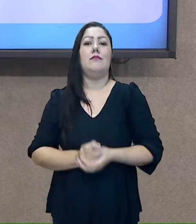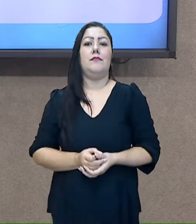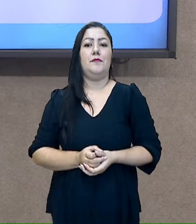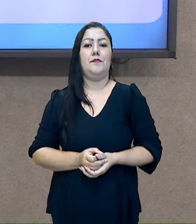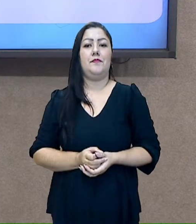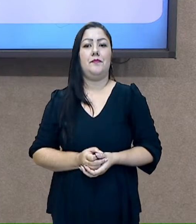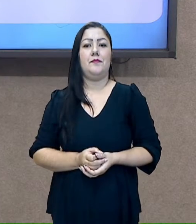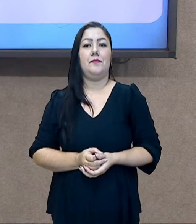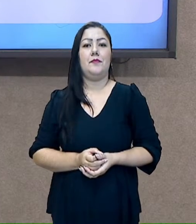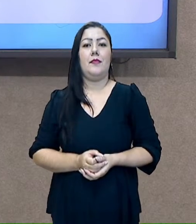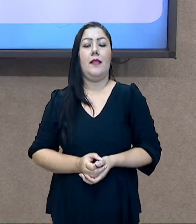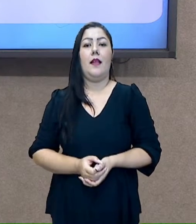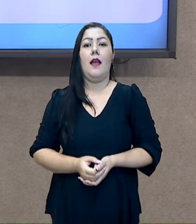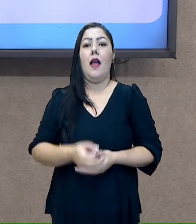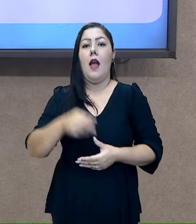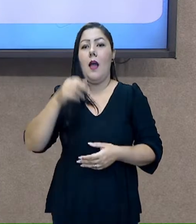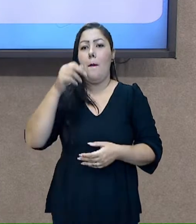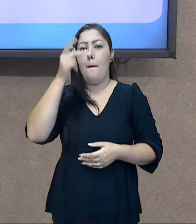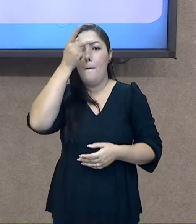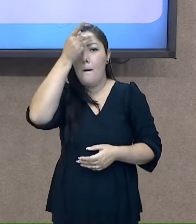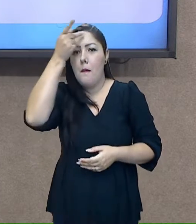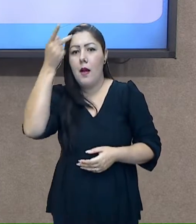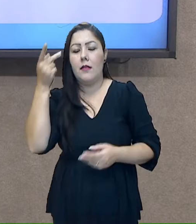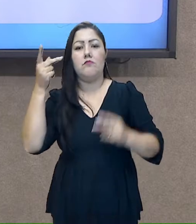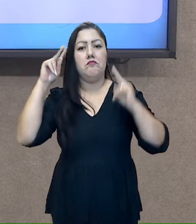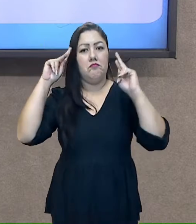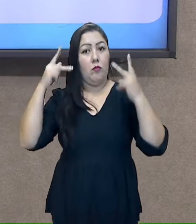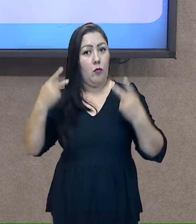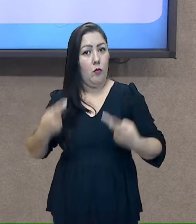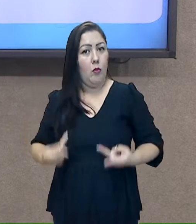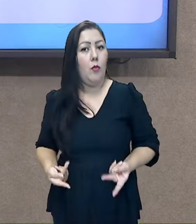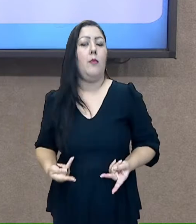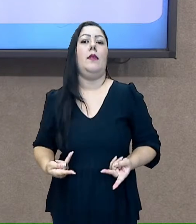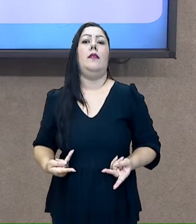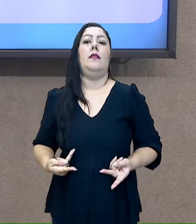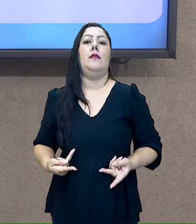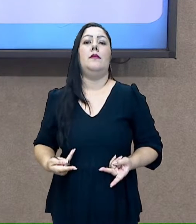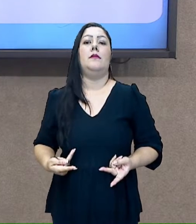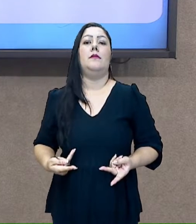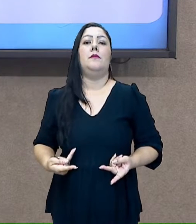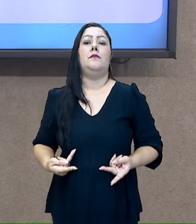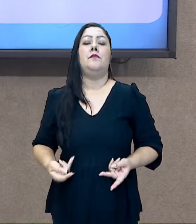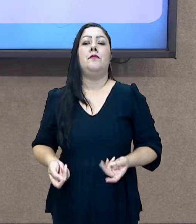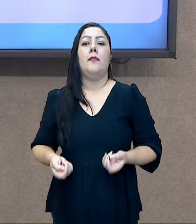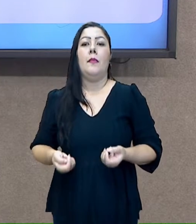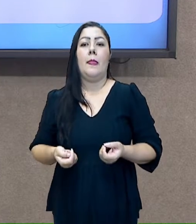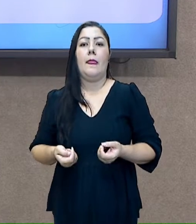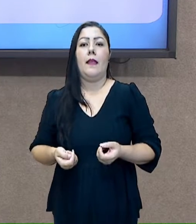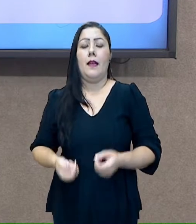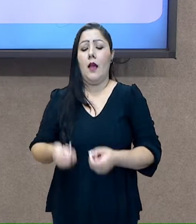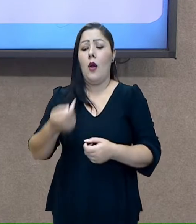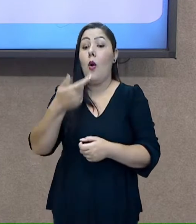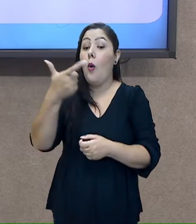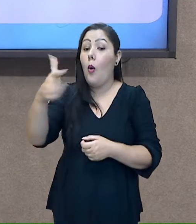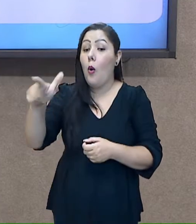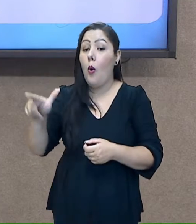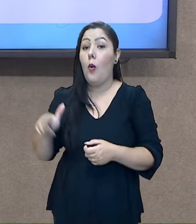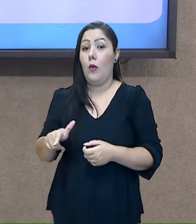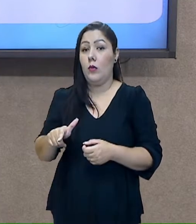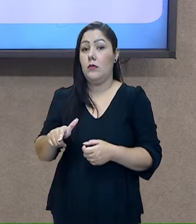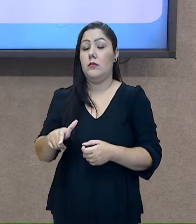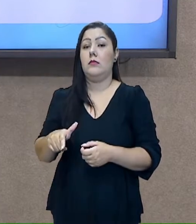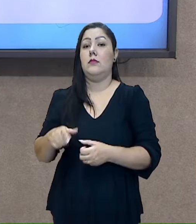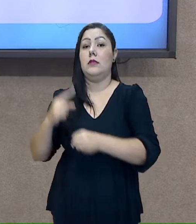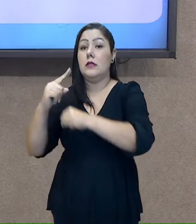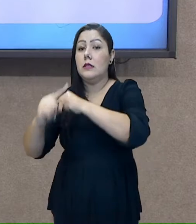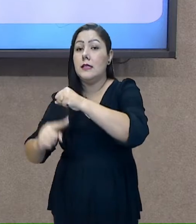O homem, o ser humano, ele produziu outros elementos químicos. Então, são